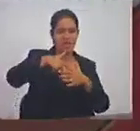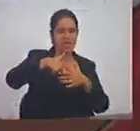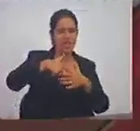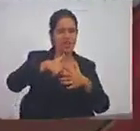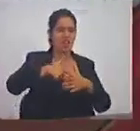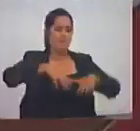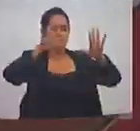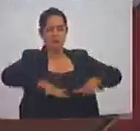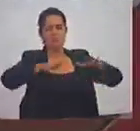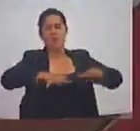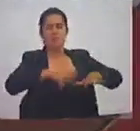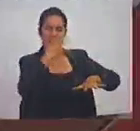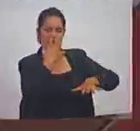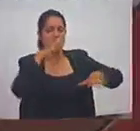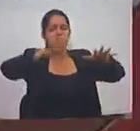o vereador